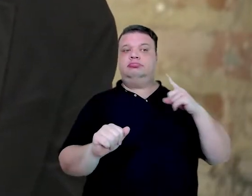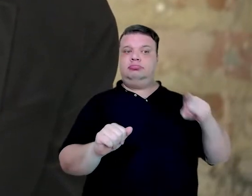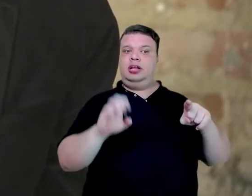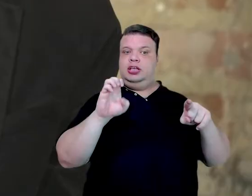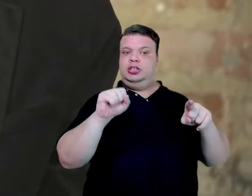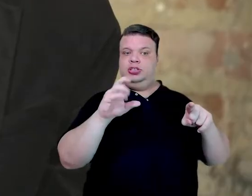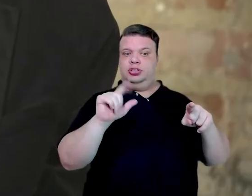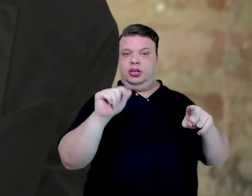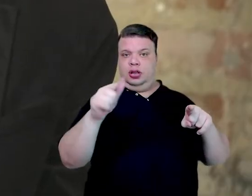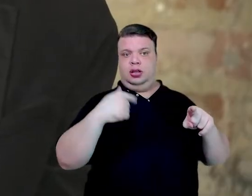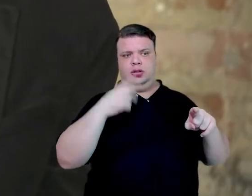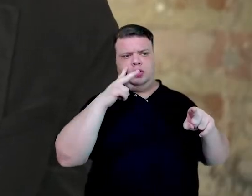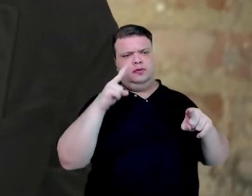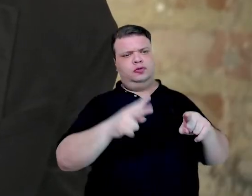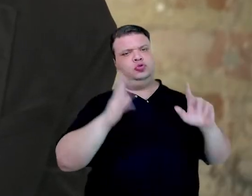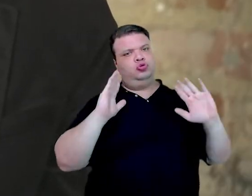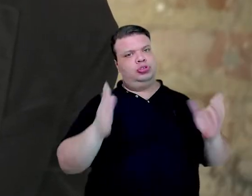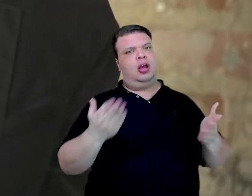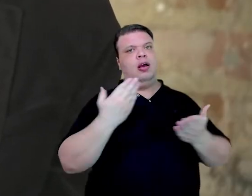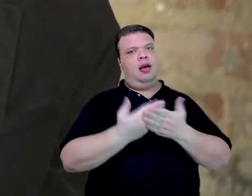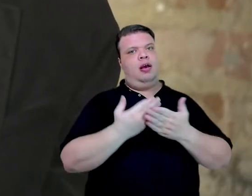chamamos de grande escala,